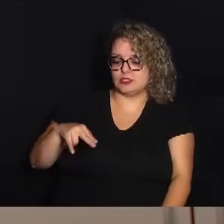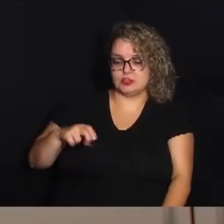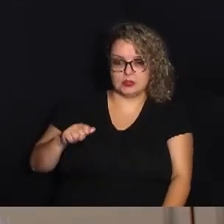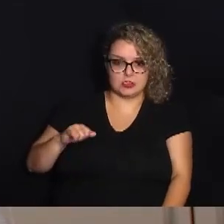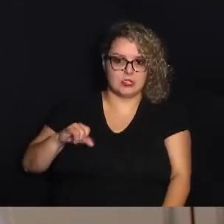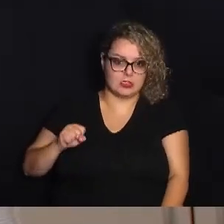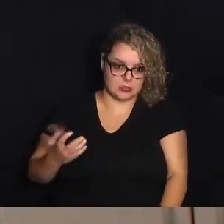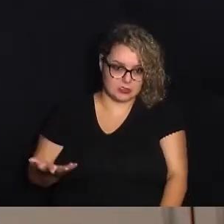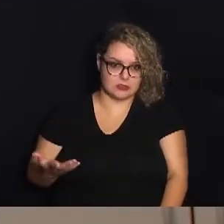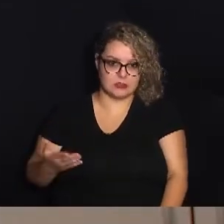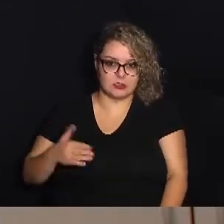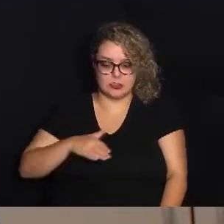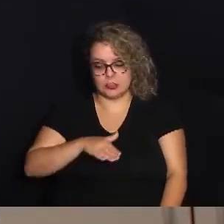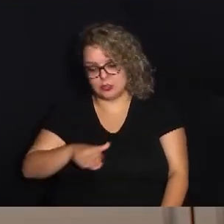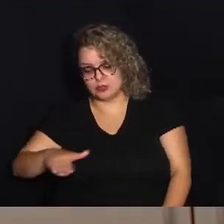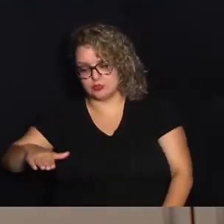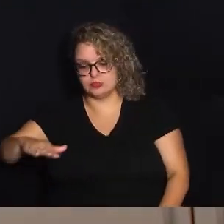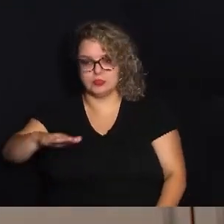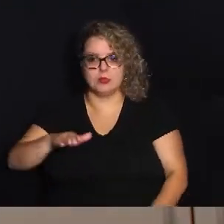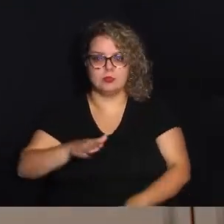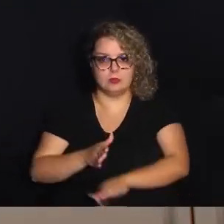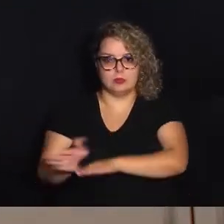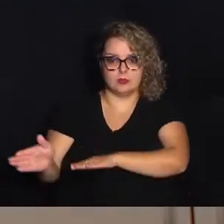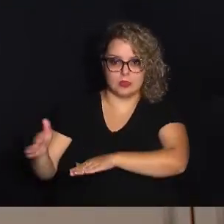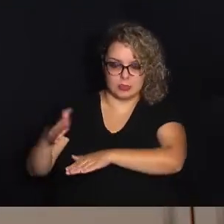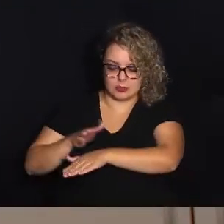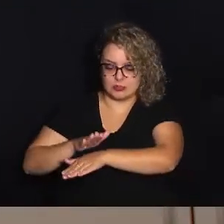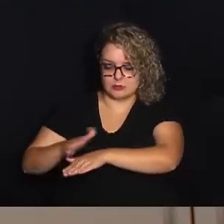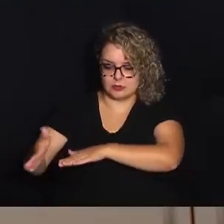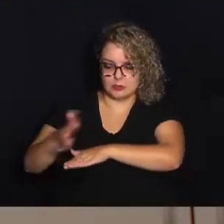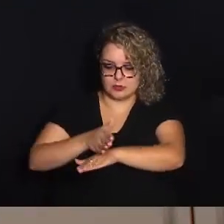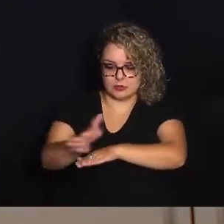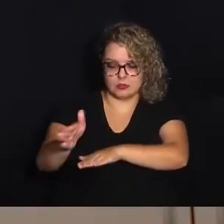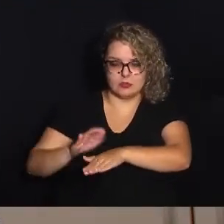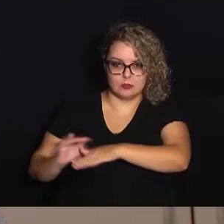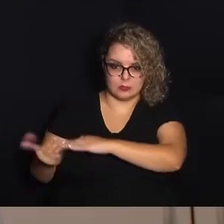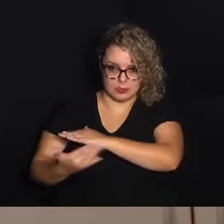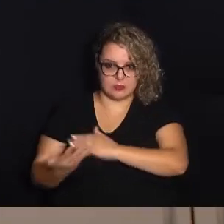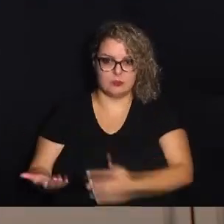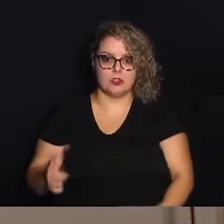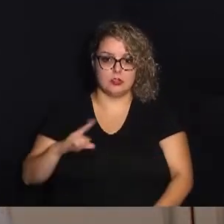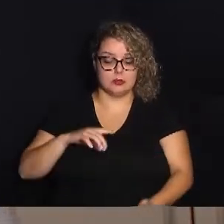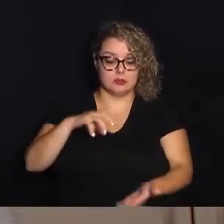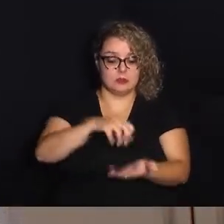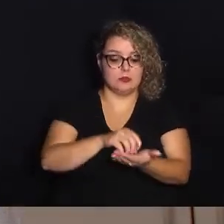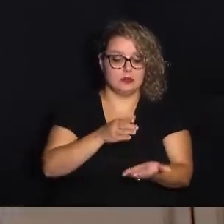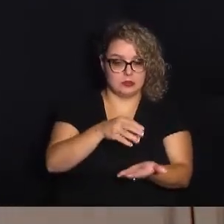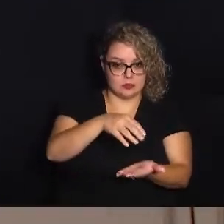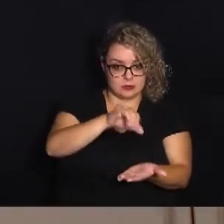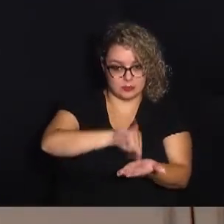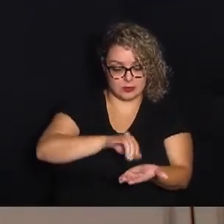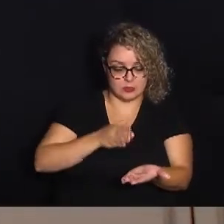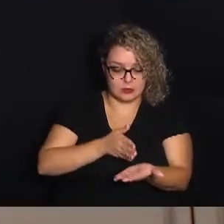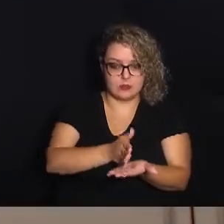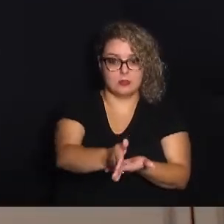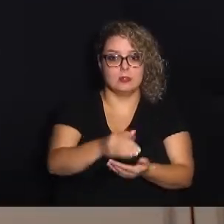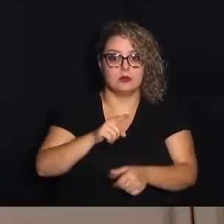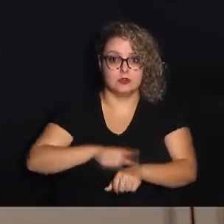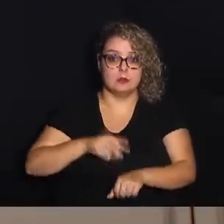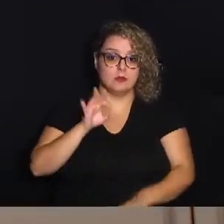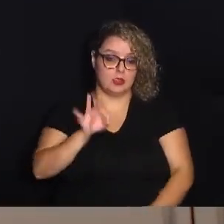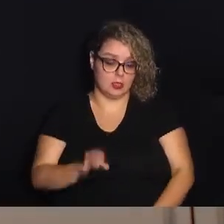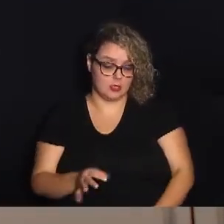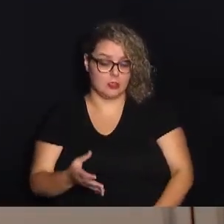né que você acaba se deslocando ali pros bairros Mas você ter um acesso pro centro de Campinas é num